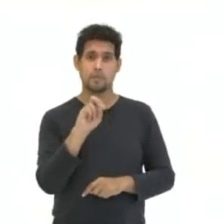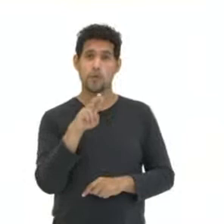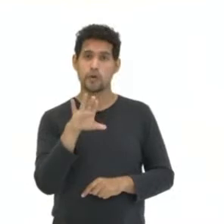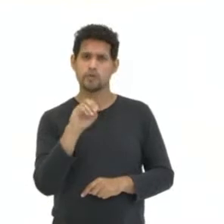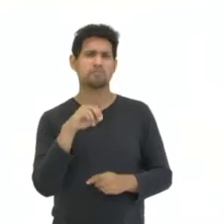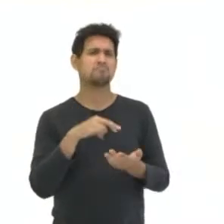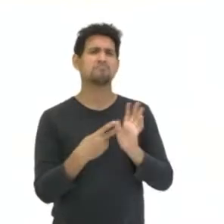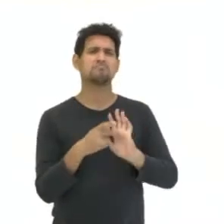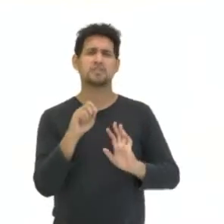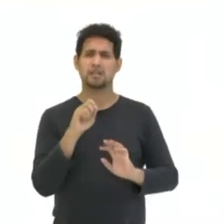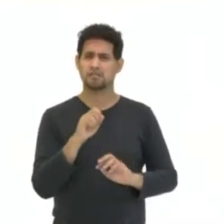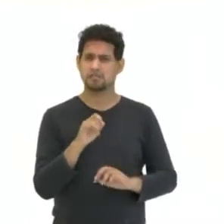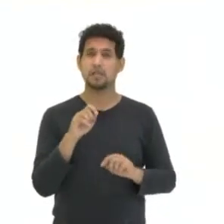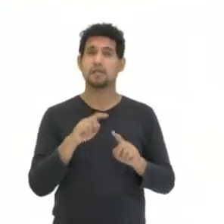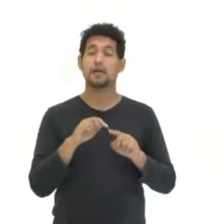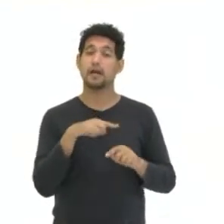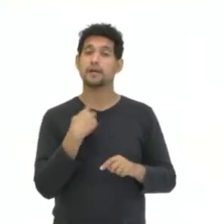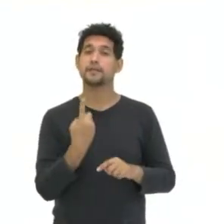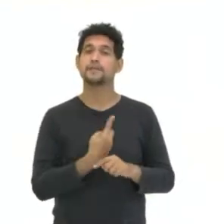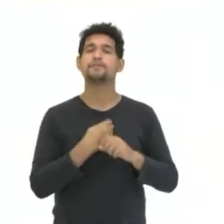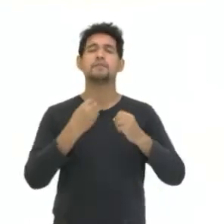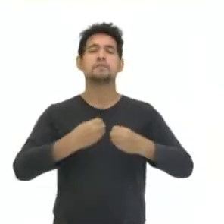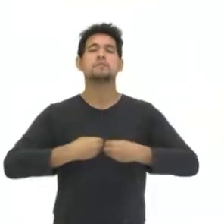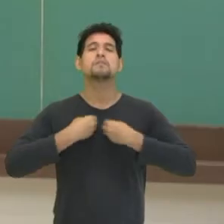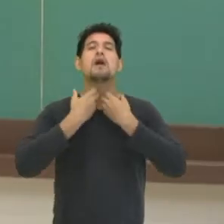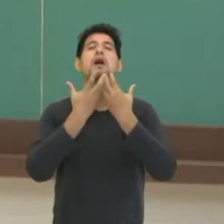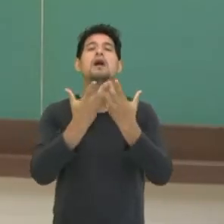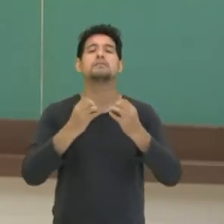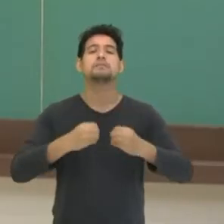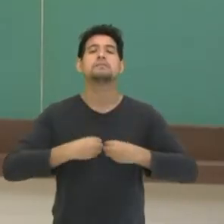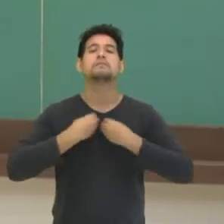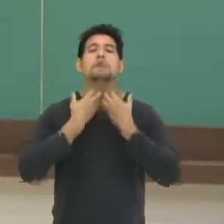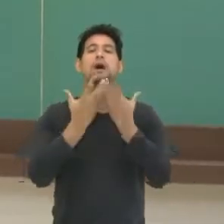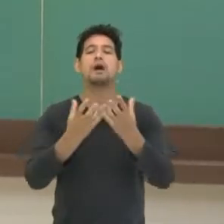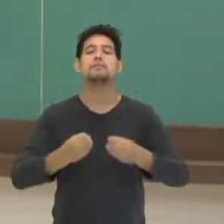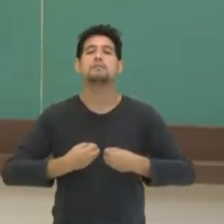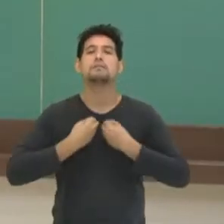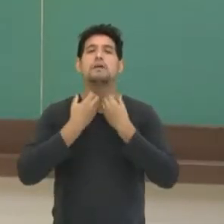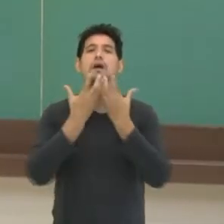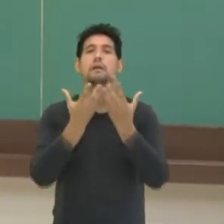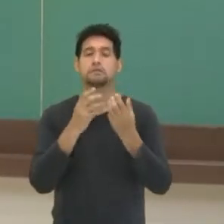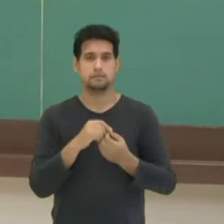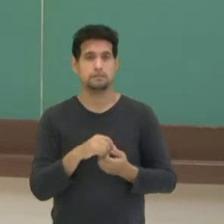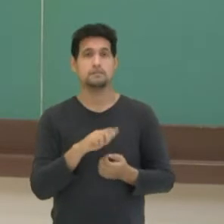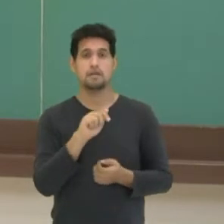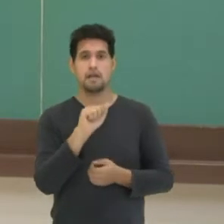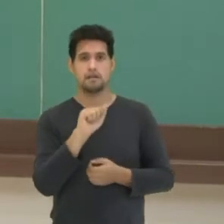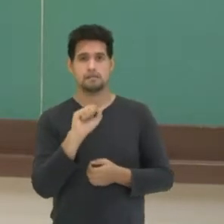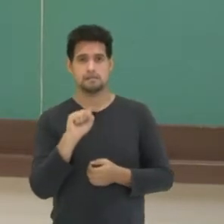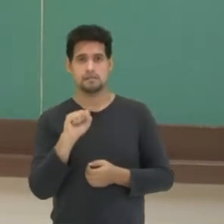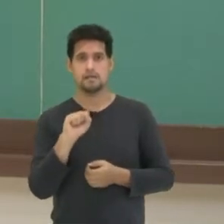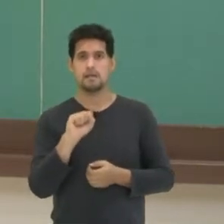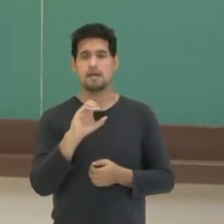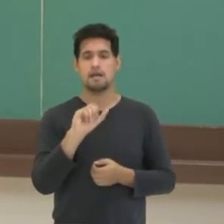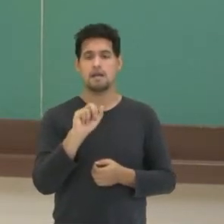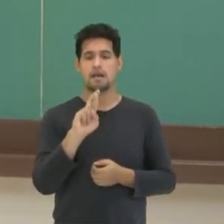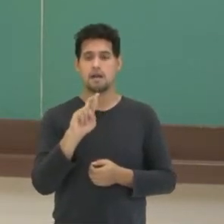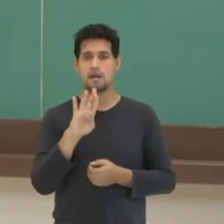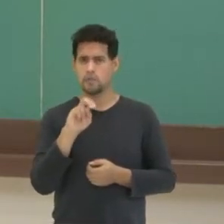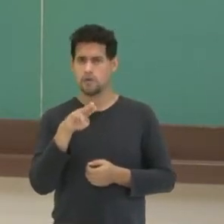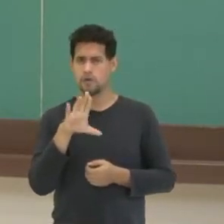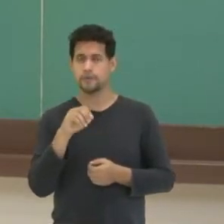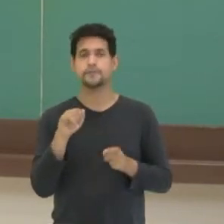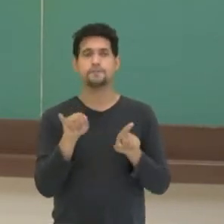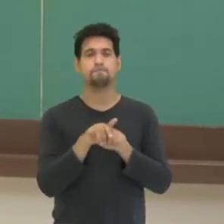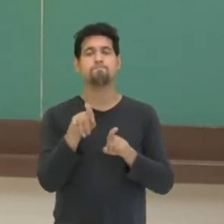carbônico, esse gás que nós estamos expirando agora, nesse exato momento, como produto final do metabolismo